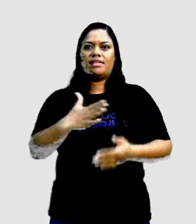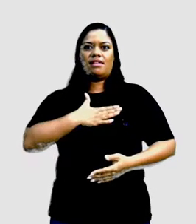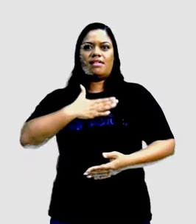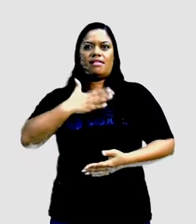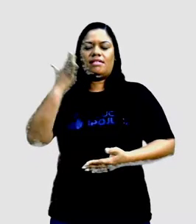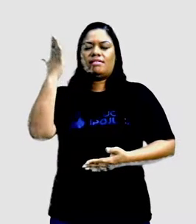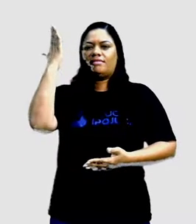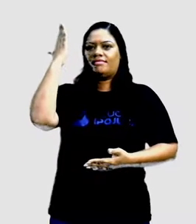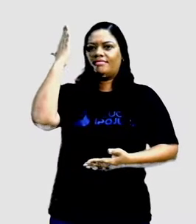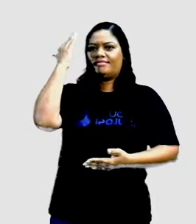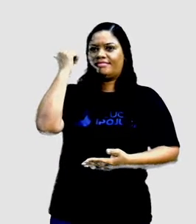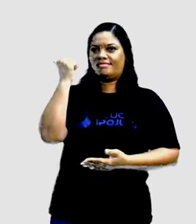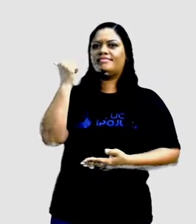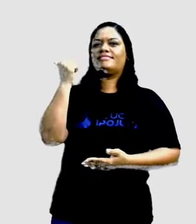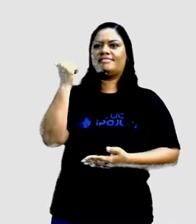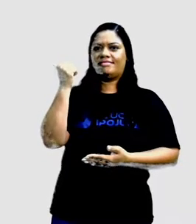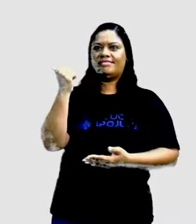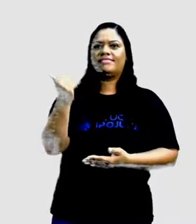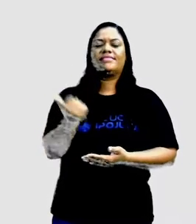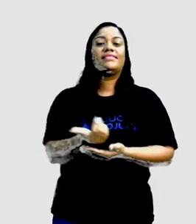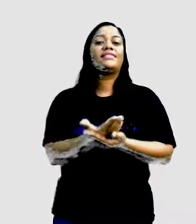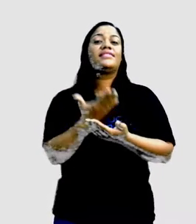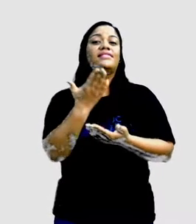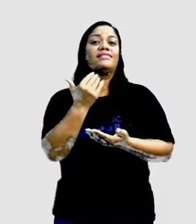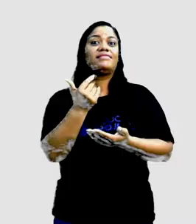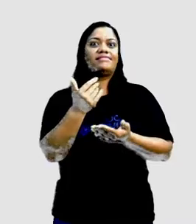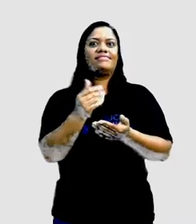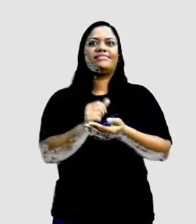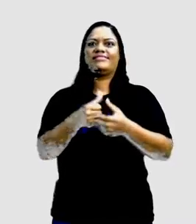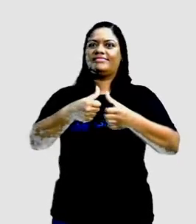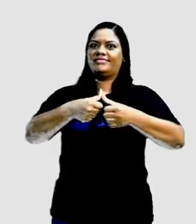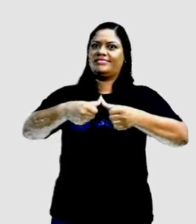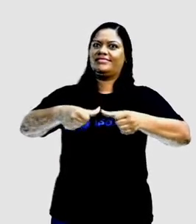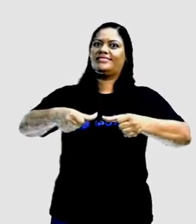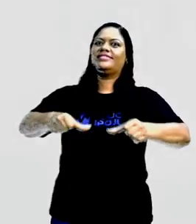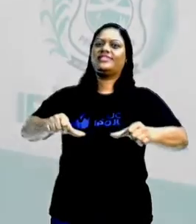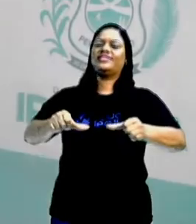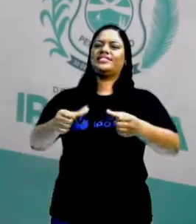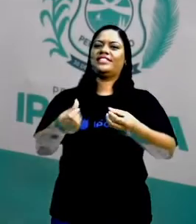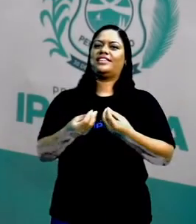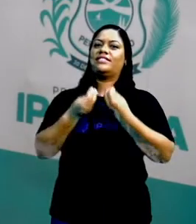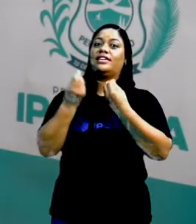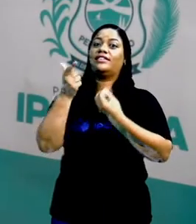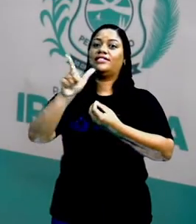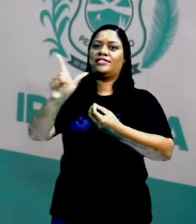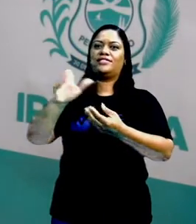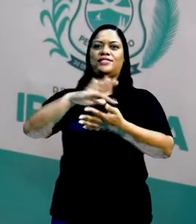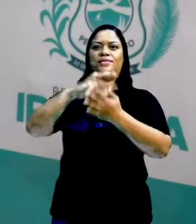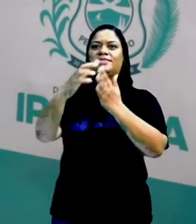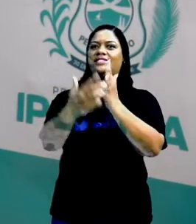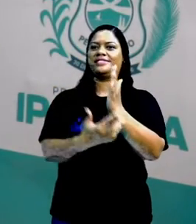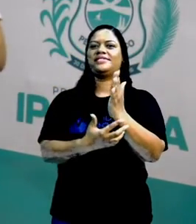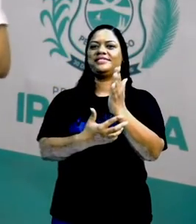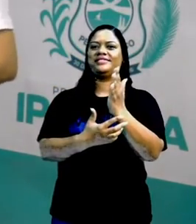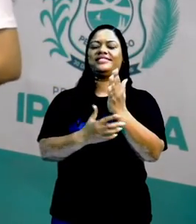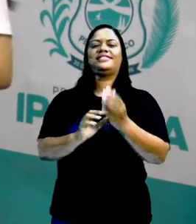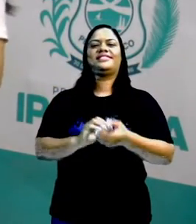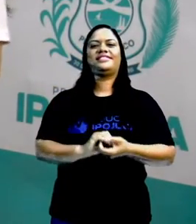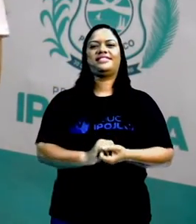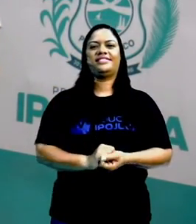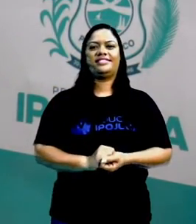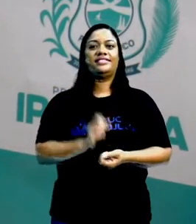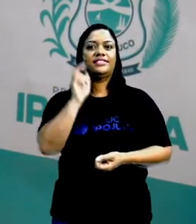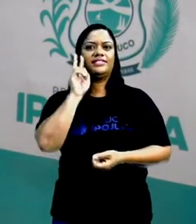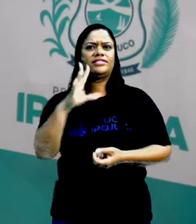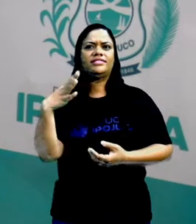de saberes que o alimento deles já estava em ti. Olha que coisa linda esse